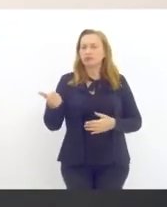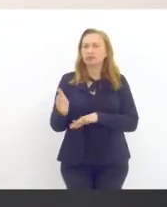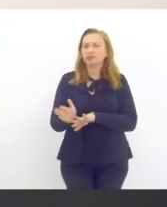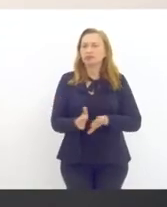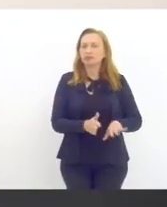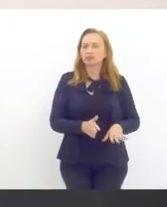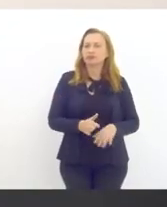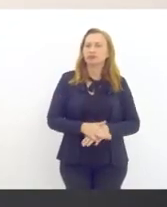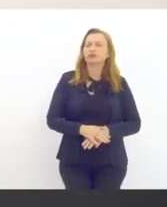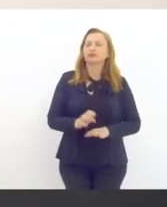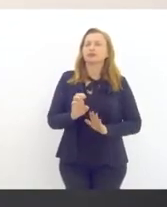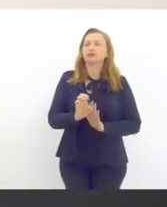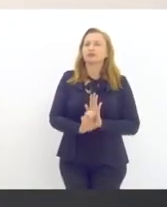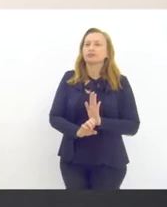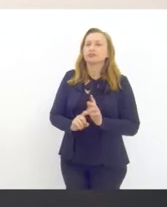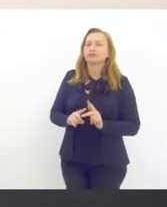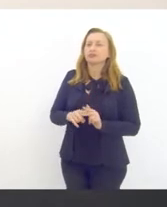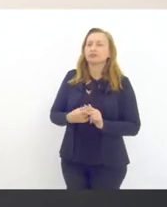Seria a emenda modificativa